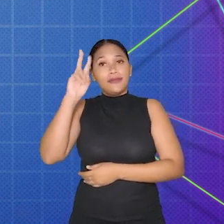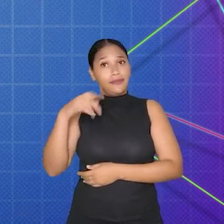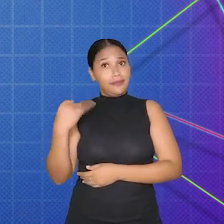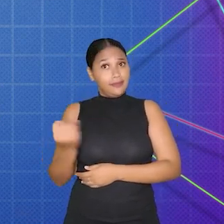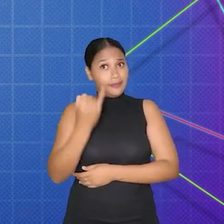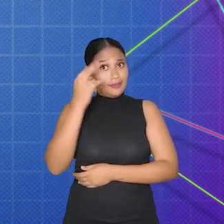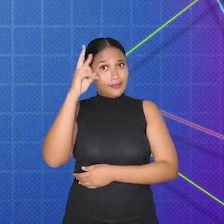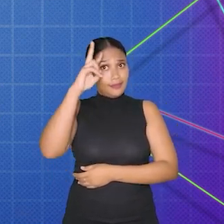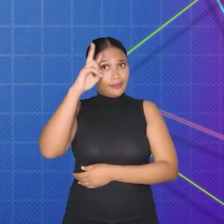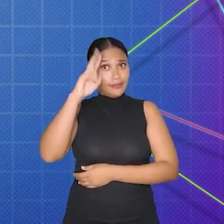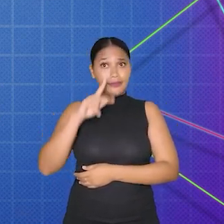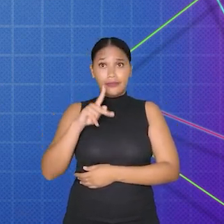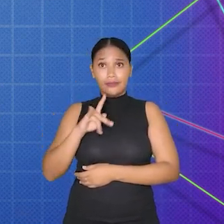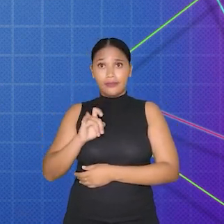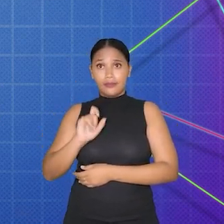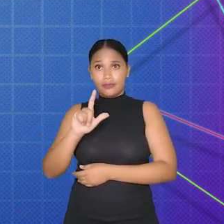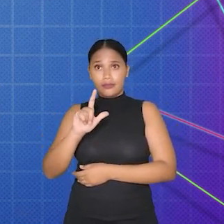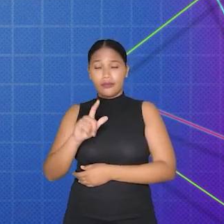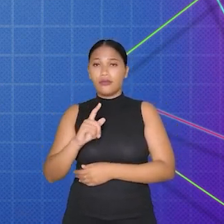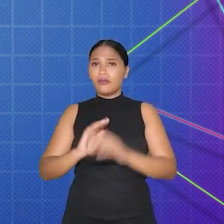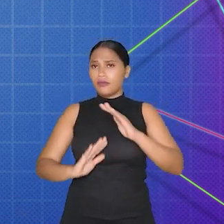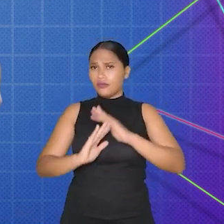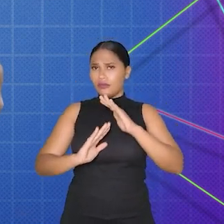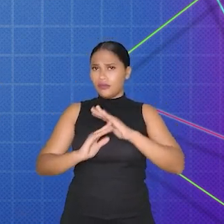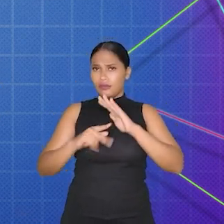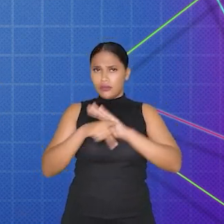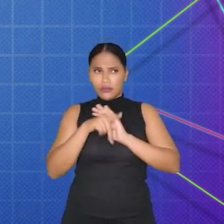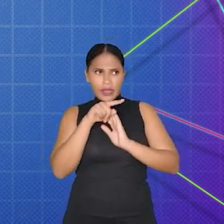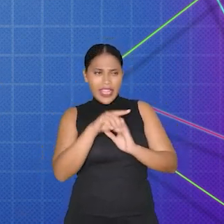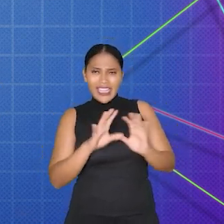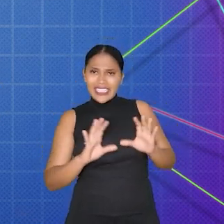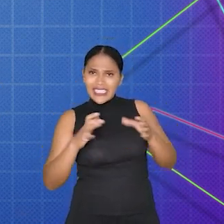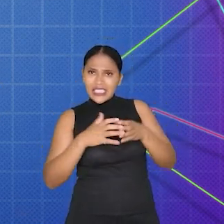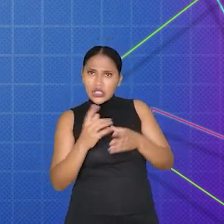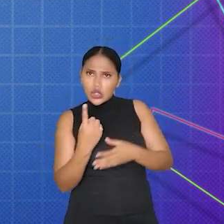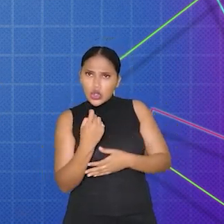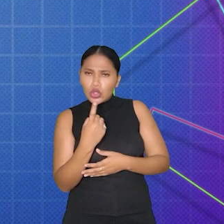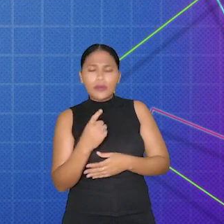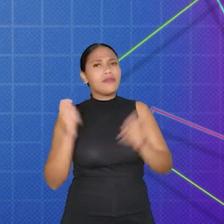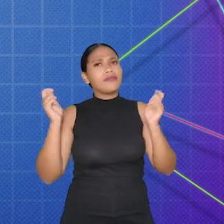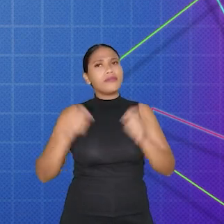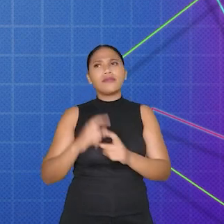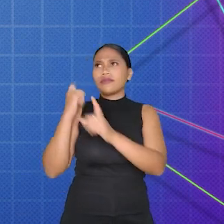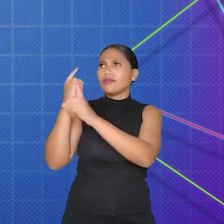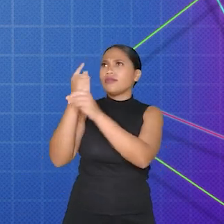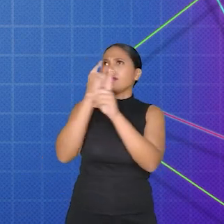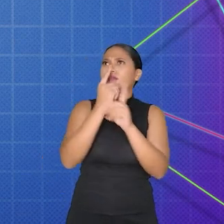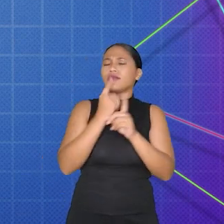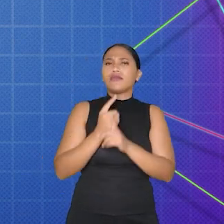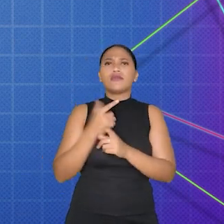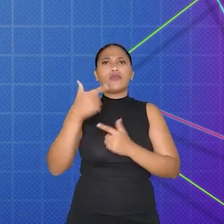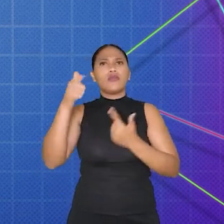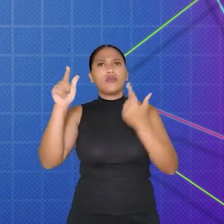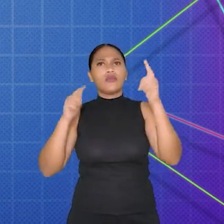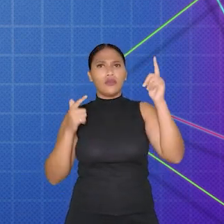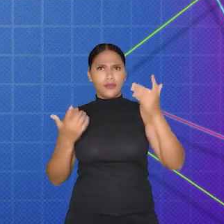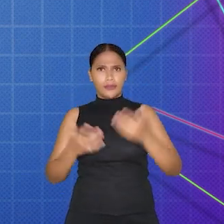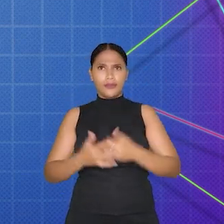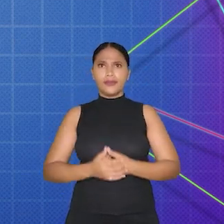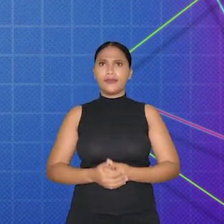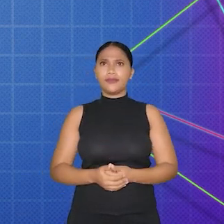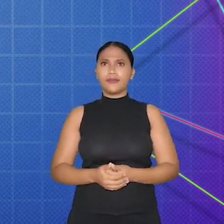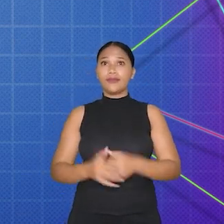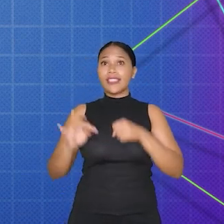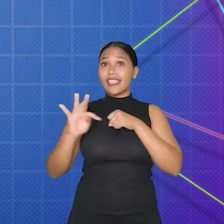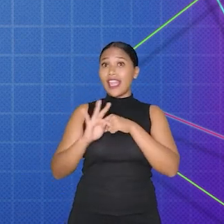é importante lembrar que jogos em pixel art não são limitados a esses gêneros e podem ser encontrados em muitos outros tipos de